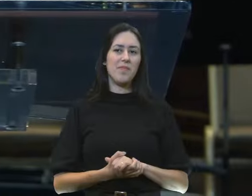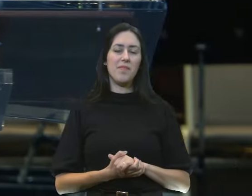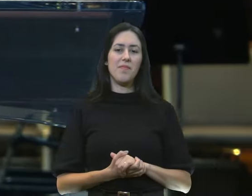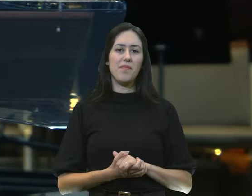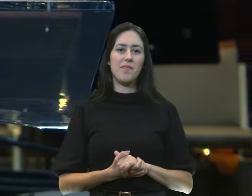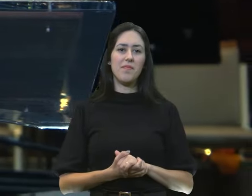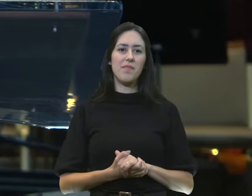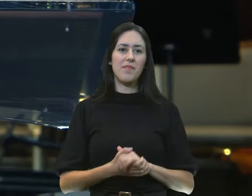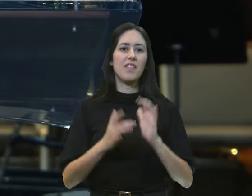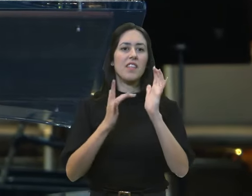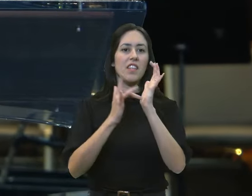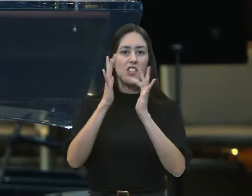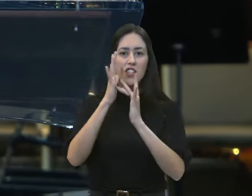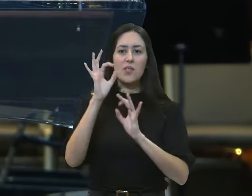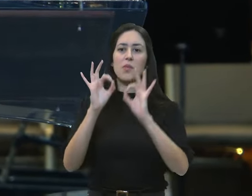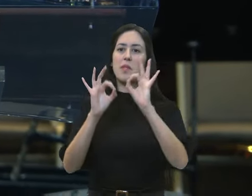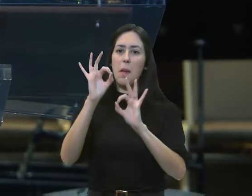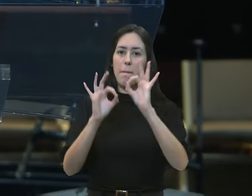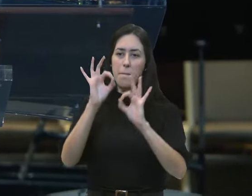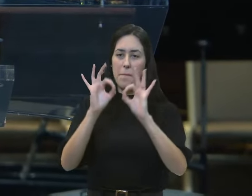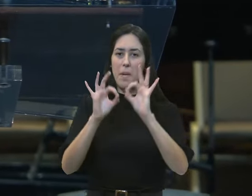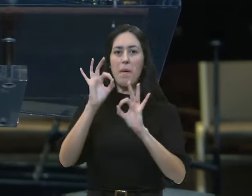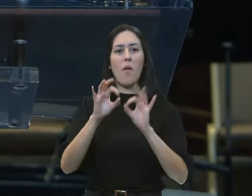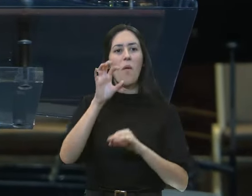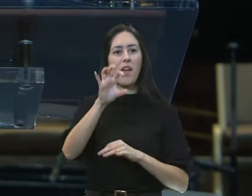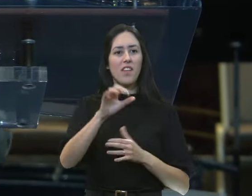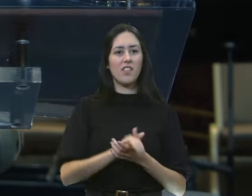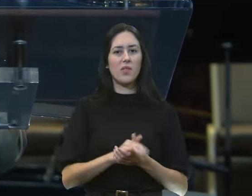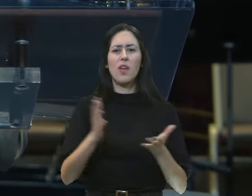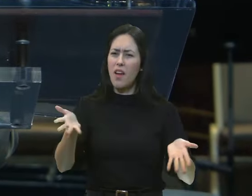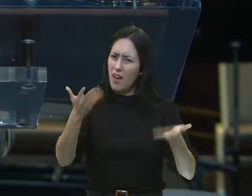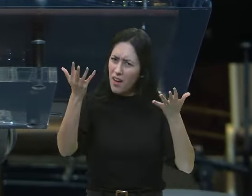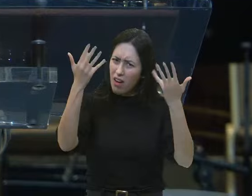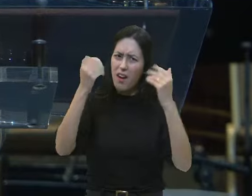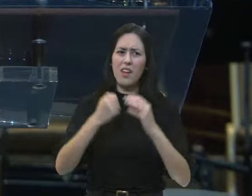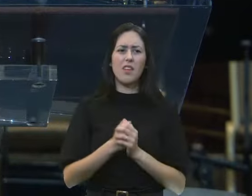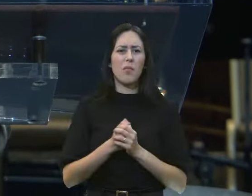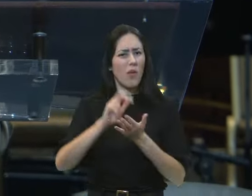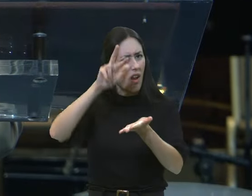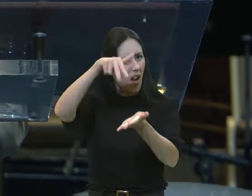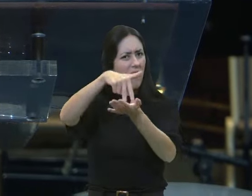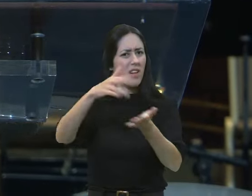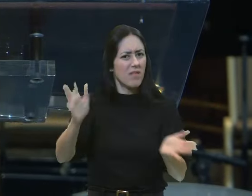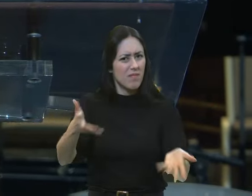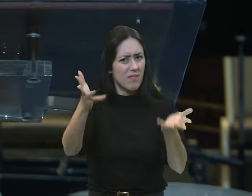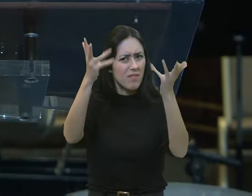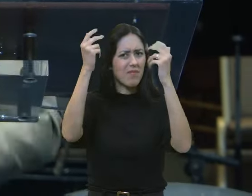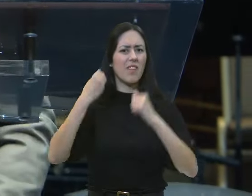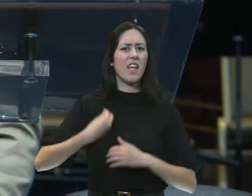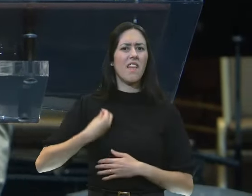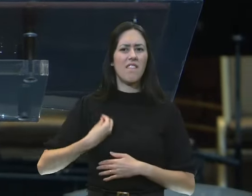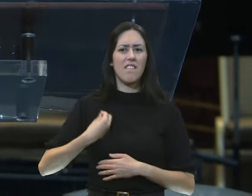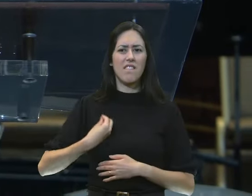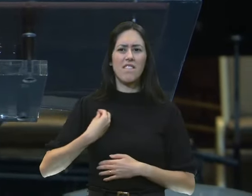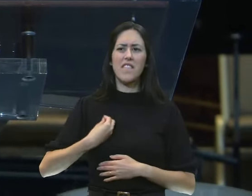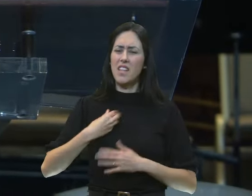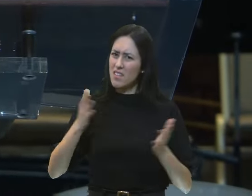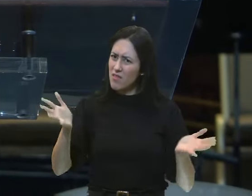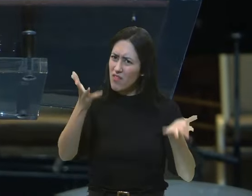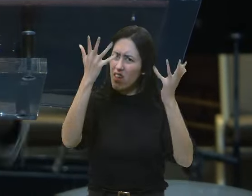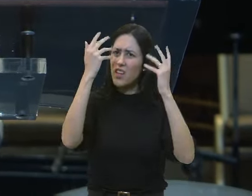Jesus preparou a multidão de hoje para dizer: ânimo, se levanta. Levanta dessa vida, levanta desse lugar,